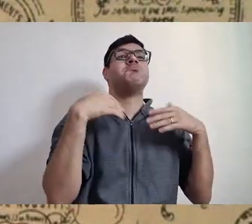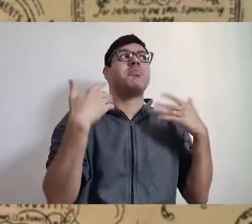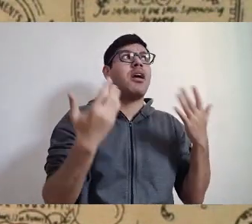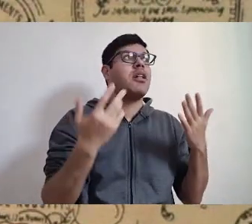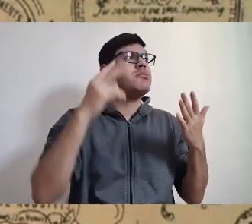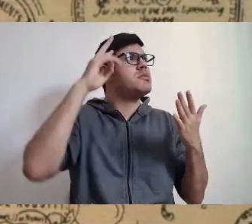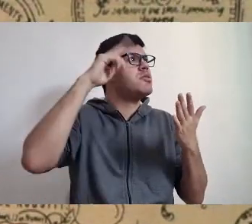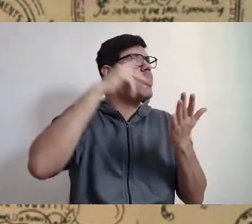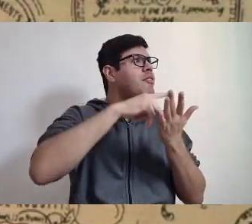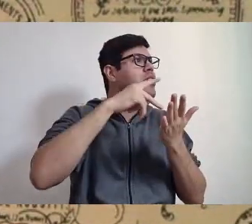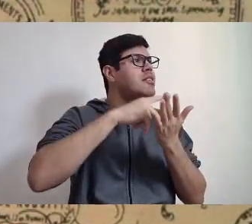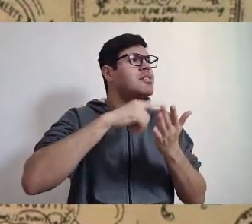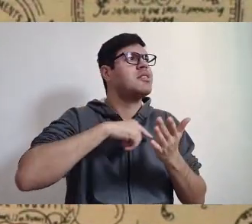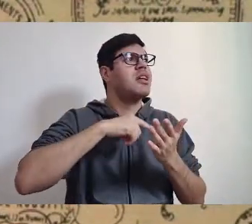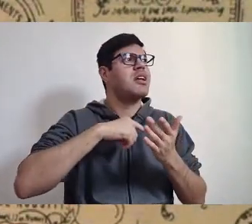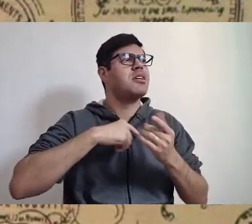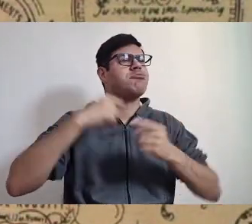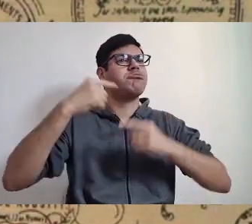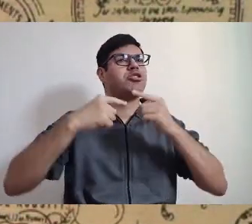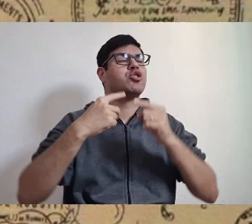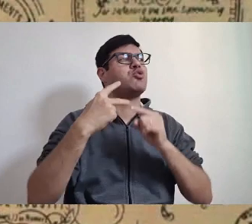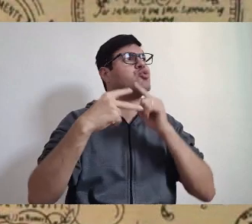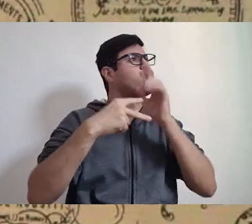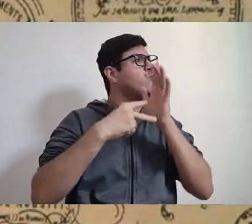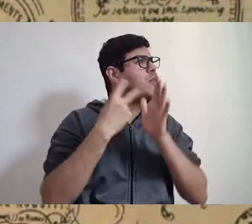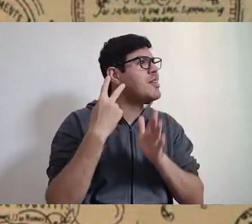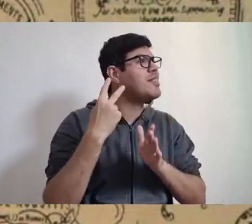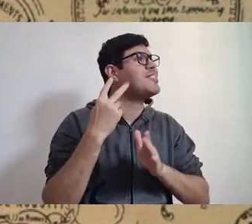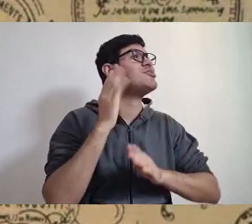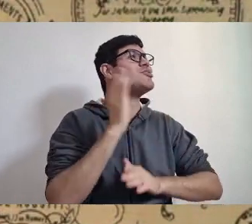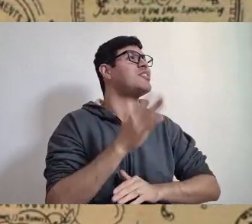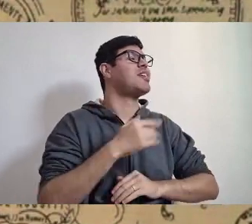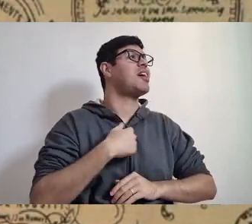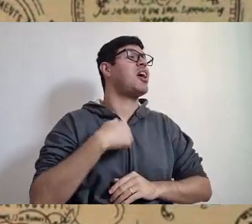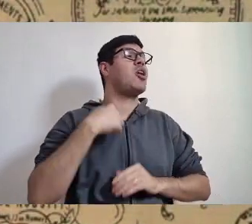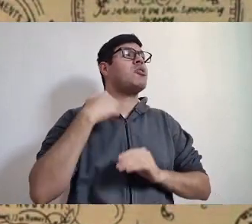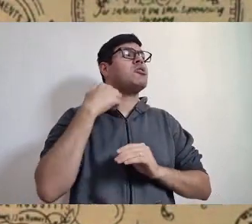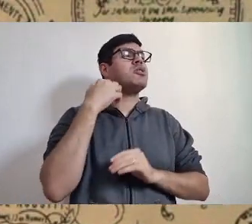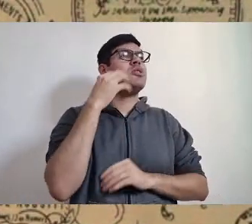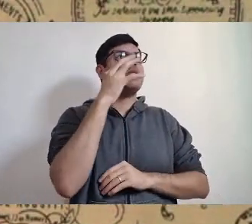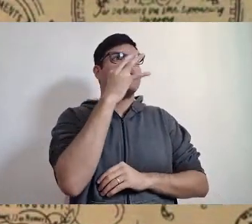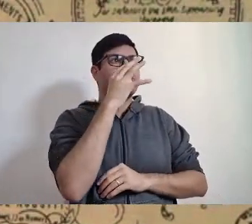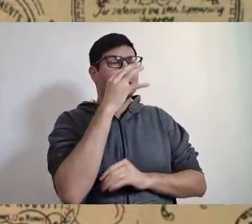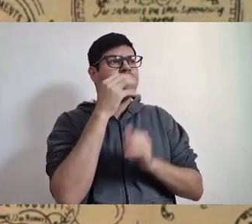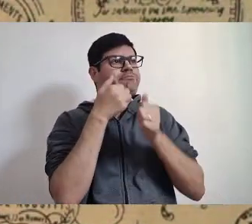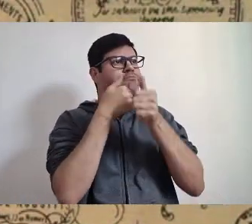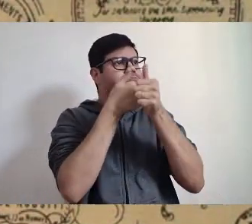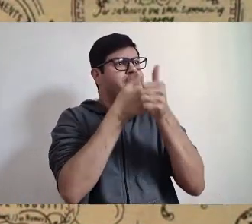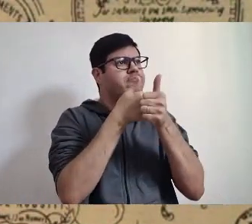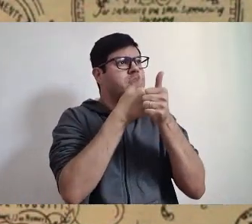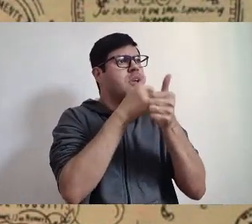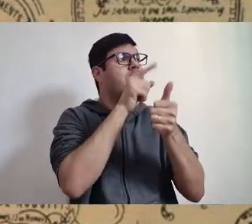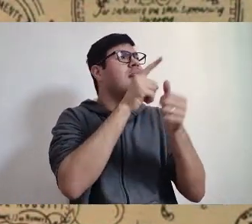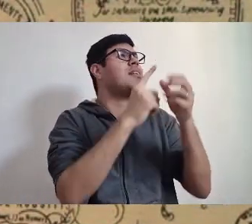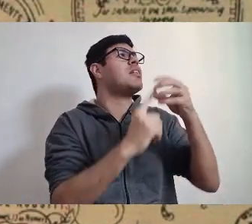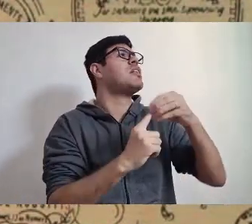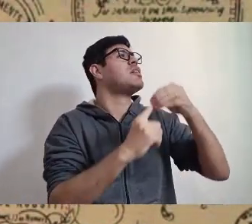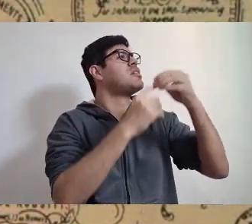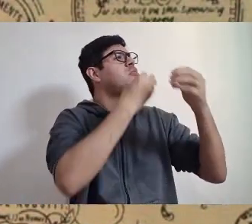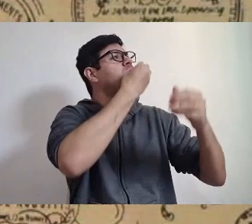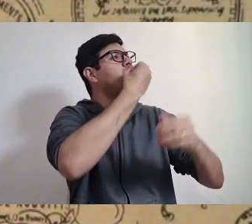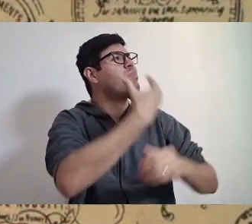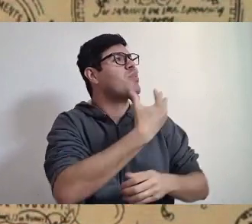como vereador, Nossa. 2 mandatos também. Então eu comecei a acompanhar o passo dele e tal. Ele é um bom líder e ele